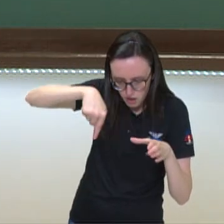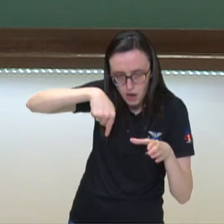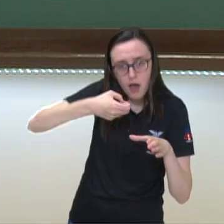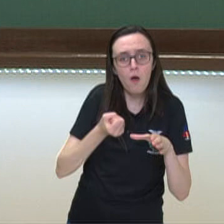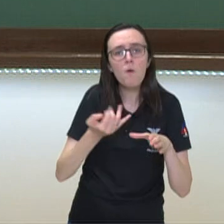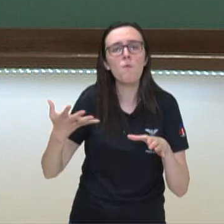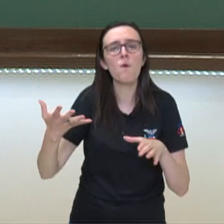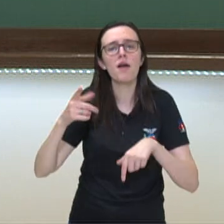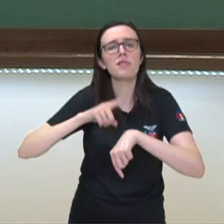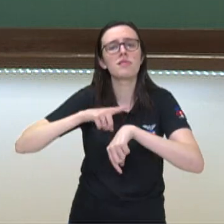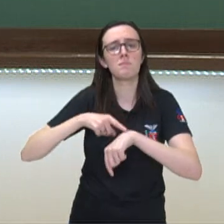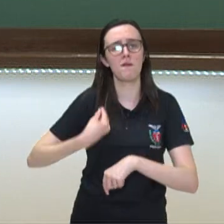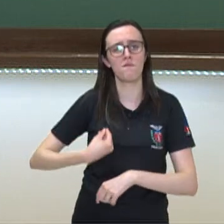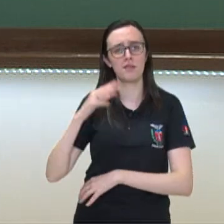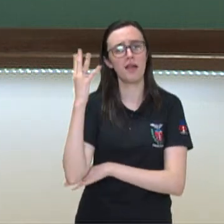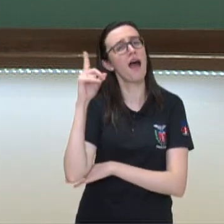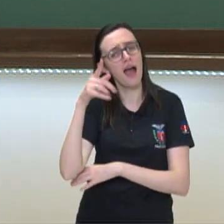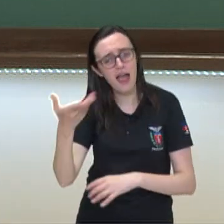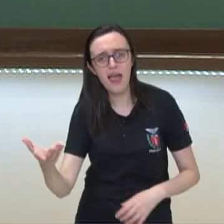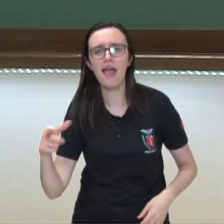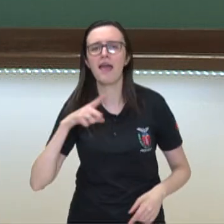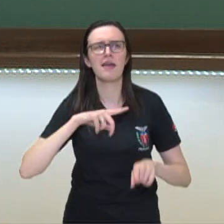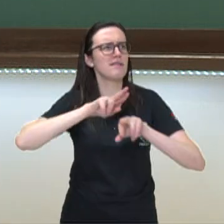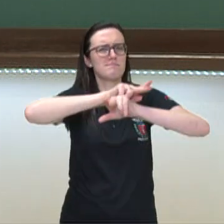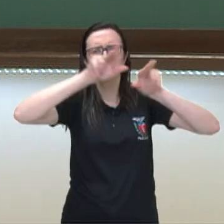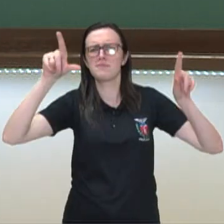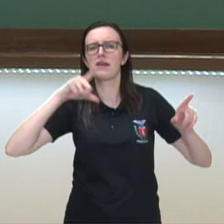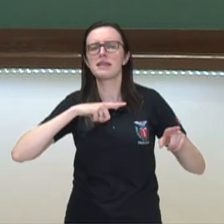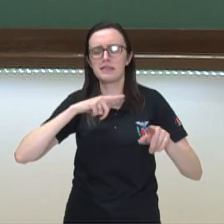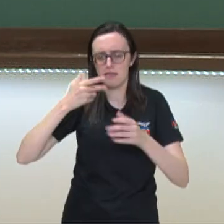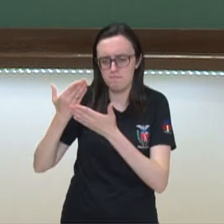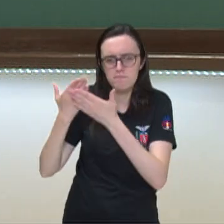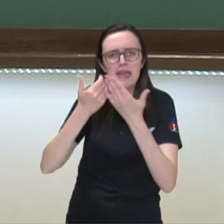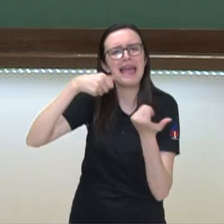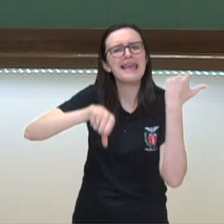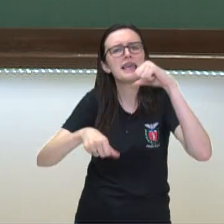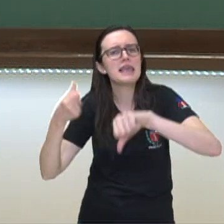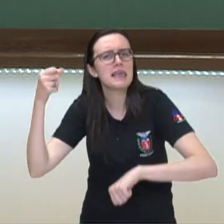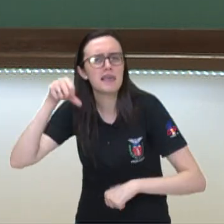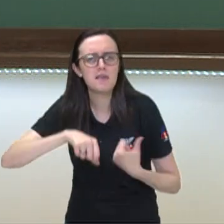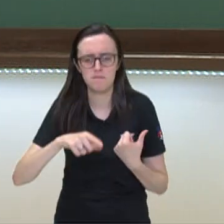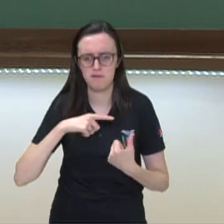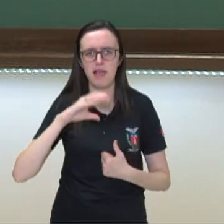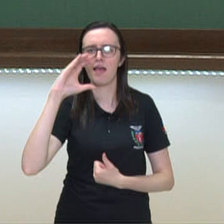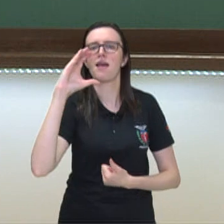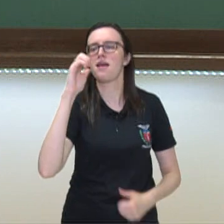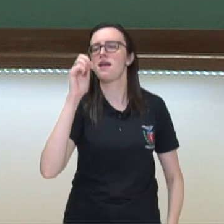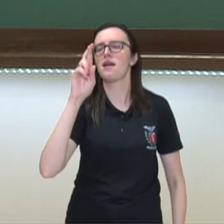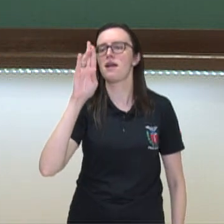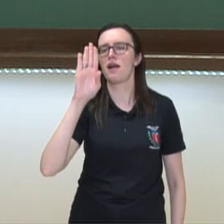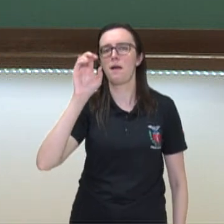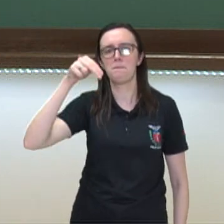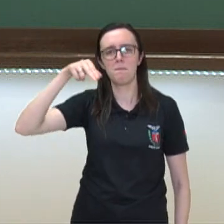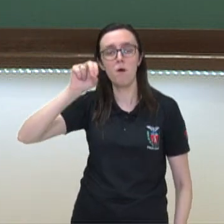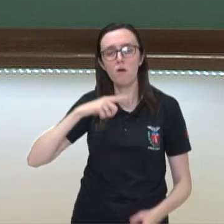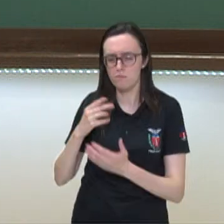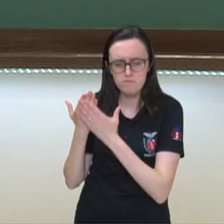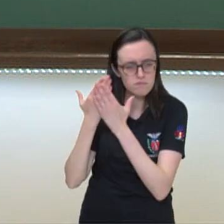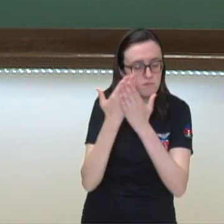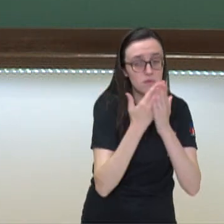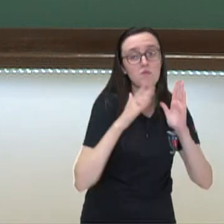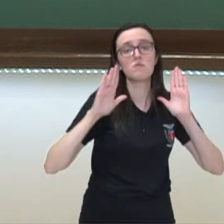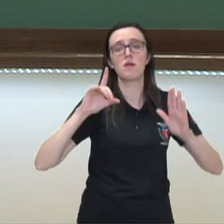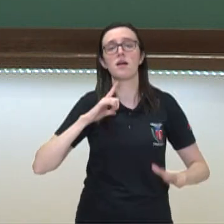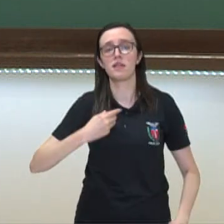meio das rochas, do carbono 14, é o tempo de vida que existe a Terra. Mas também tem o tempo de